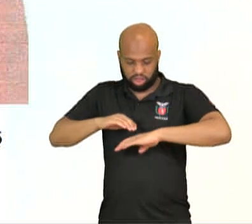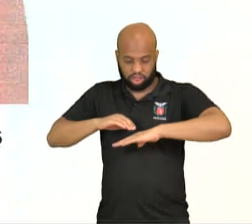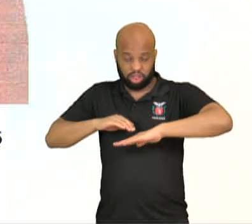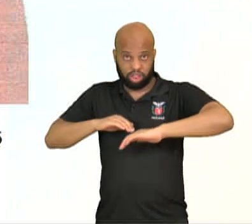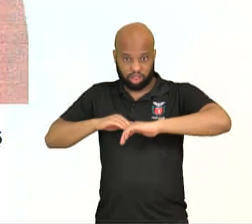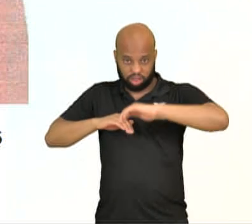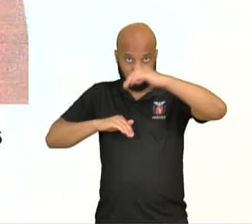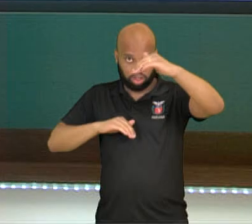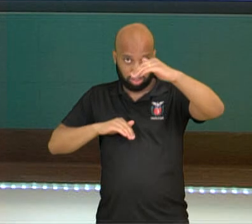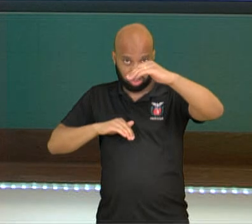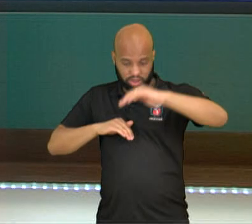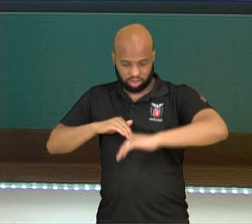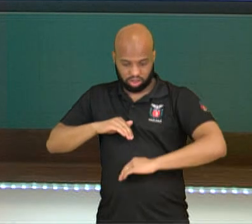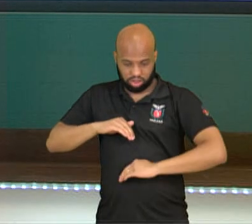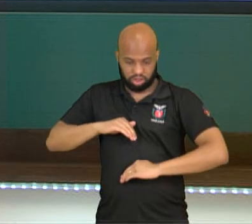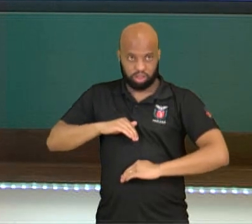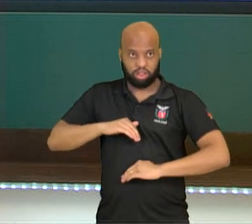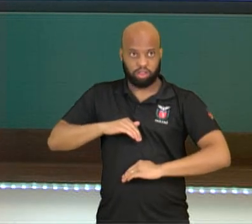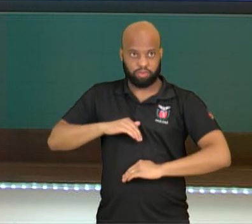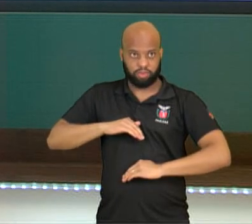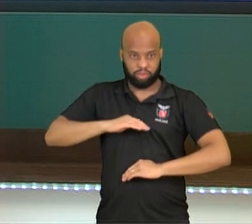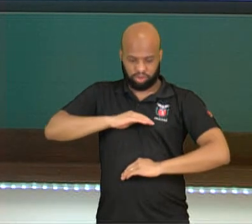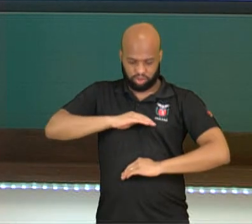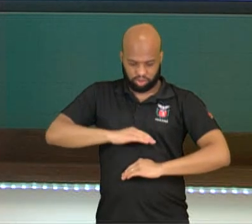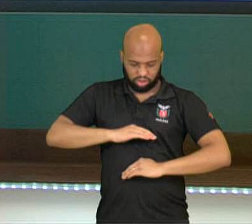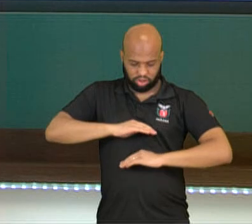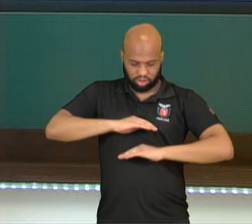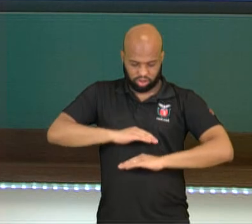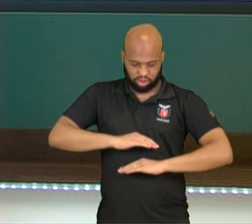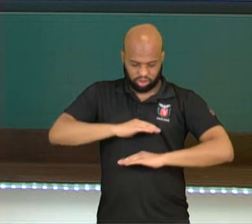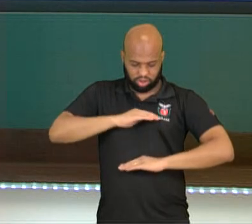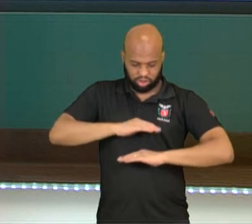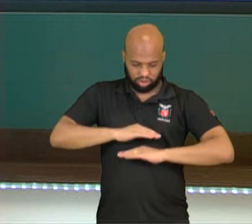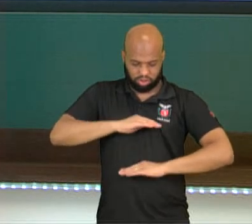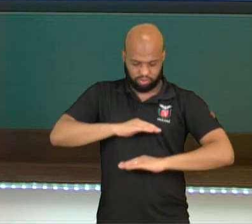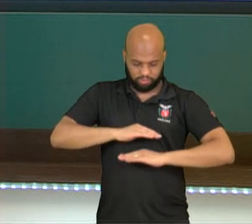nós temos para executar os exercícios de respiração.